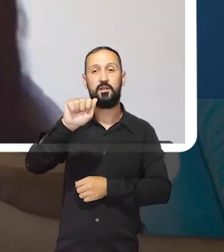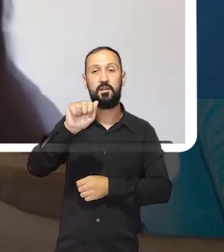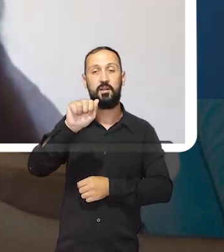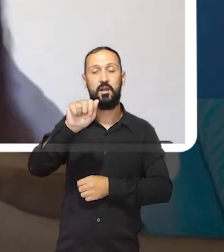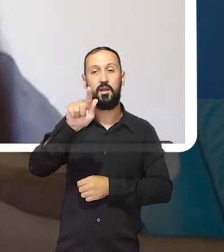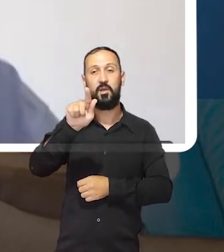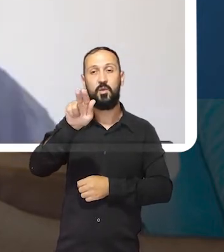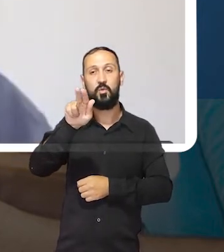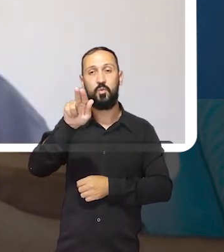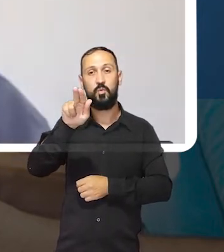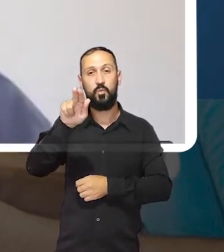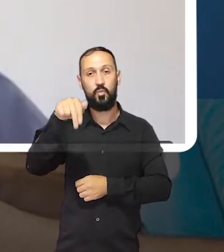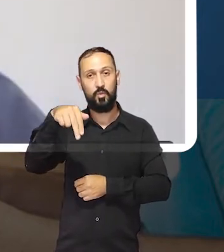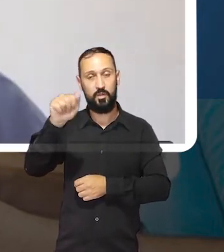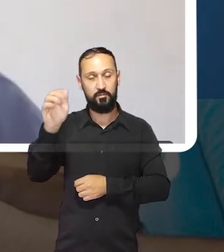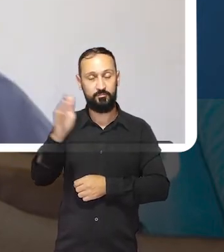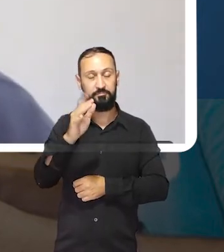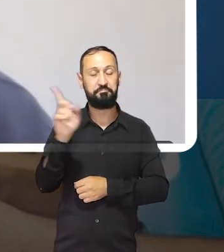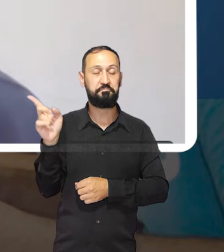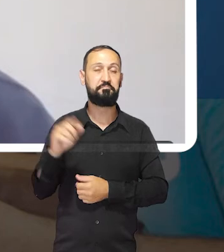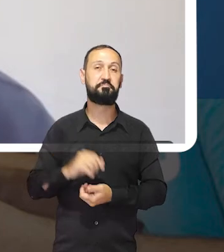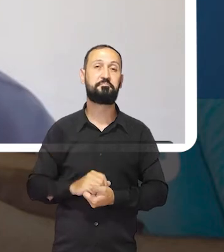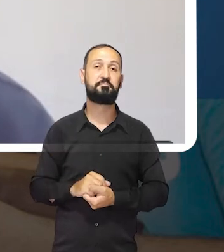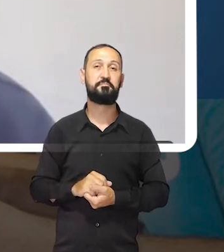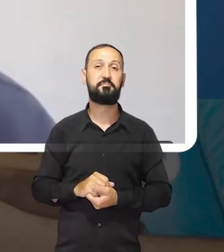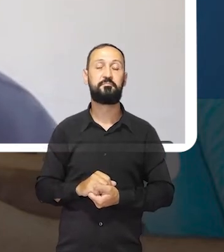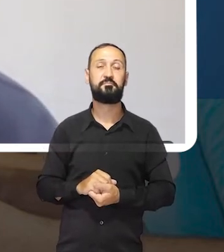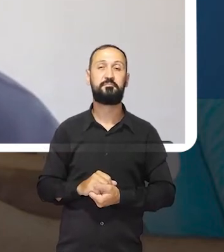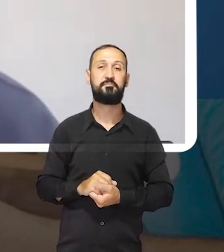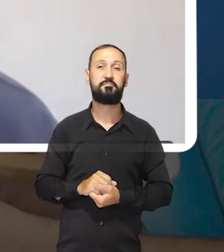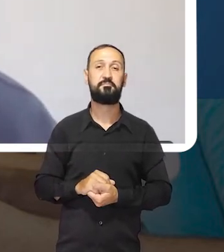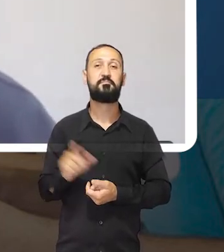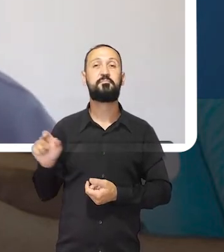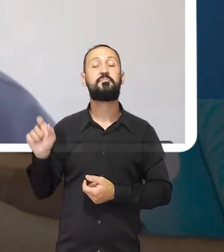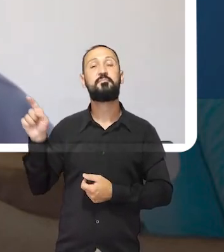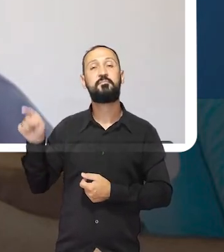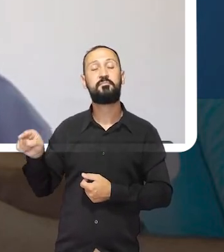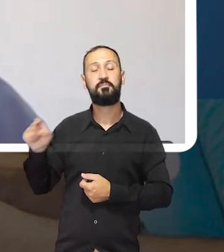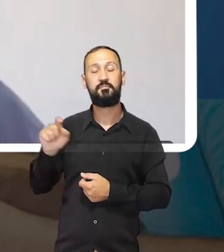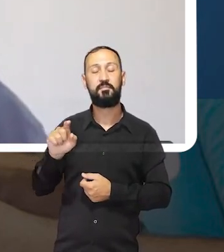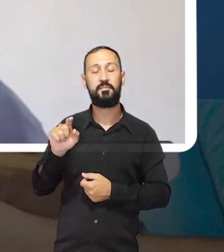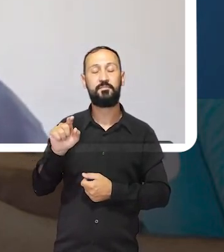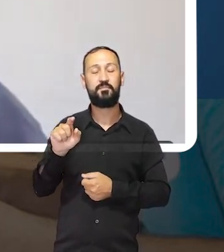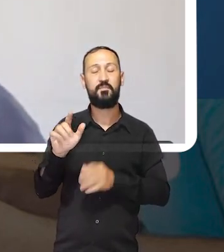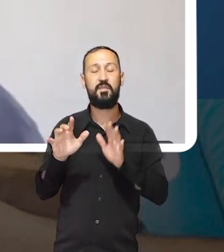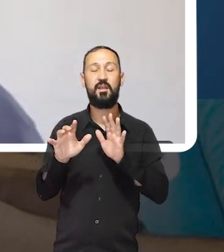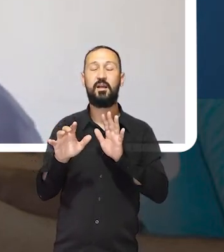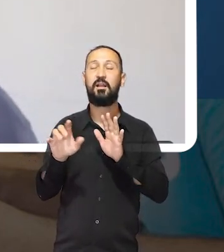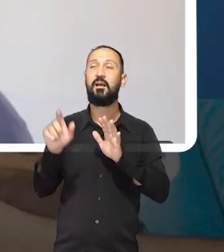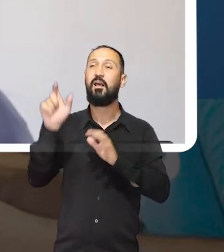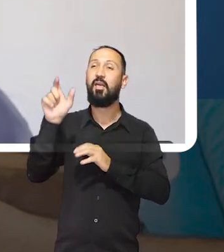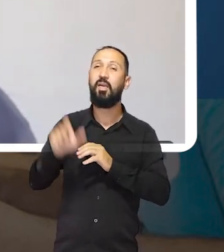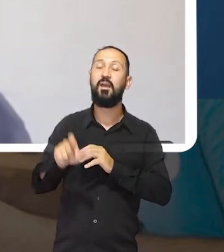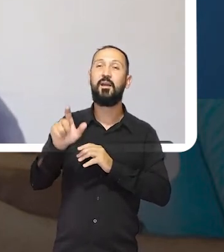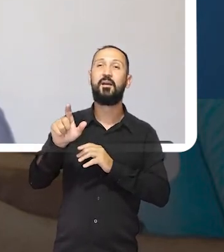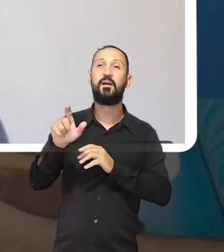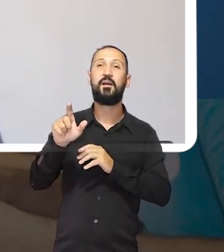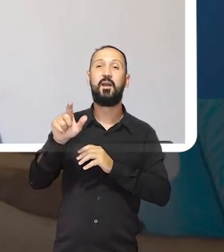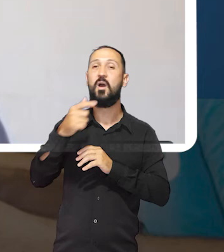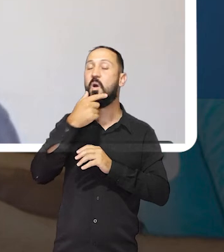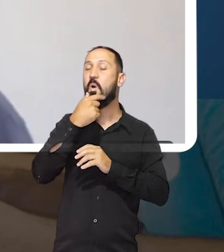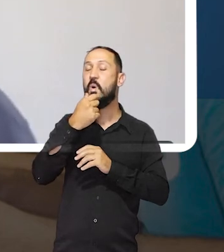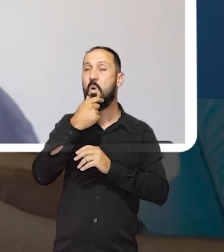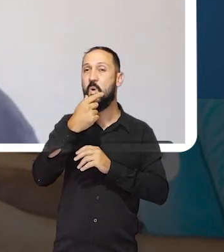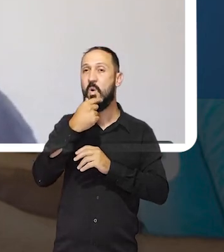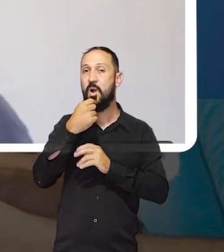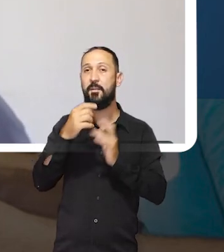Laguna. Então, ele é essa personagem emblemática que